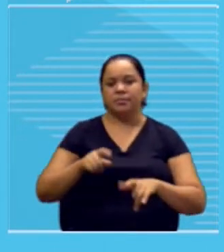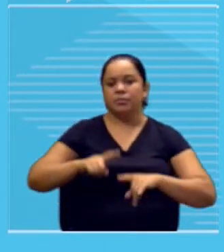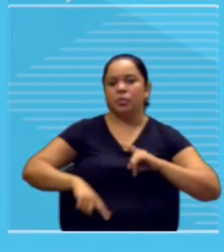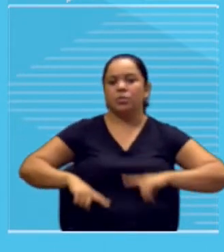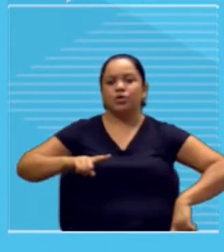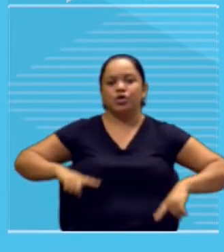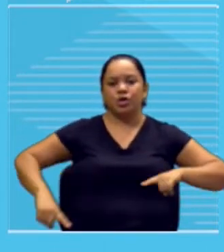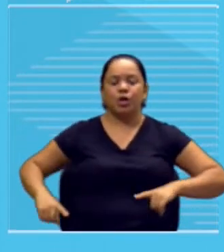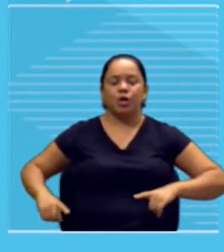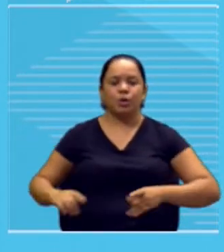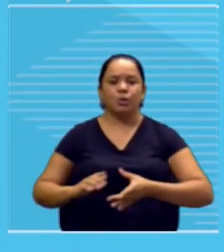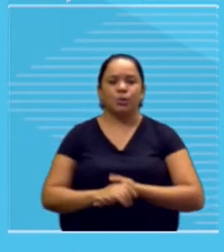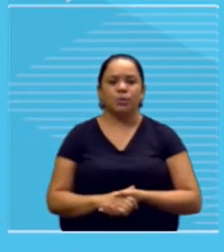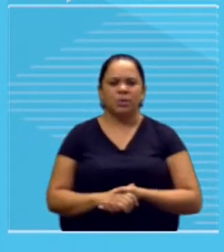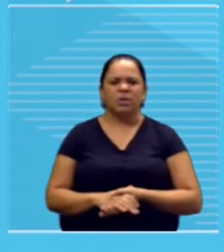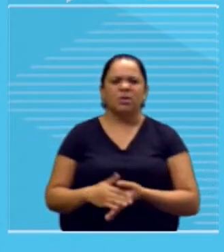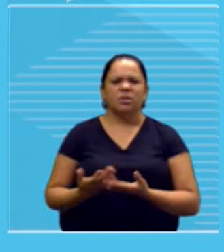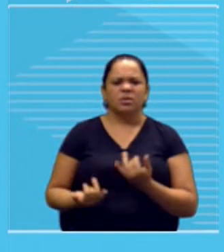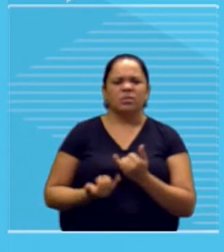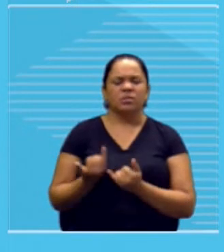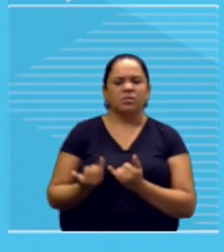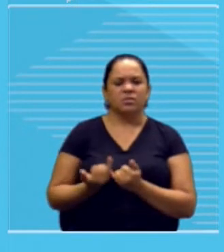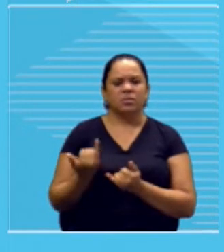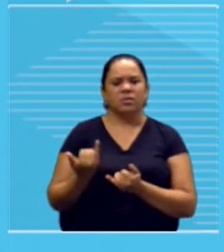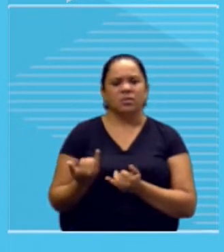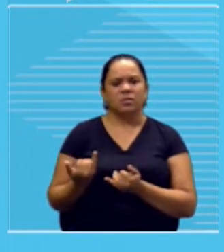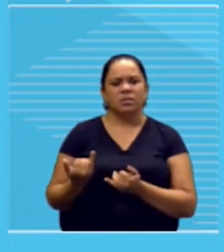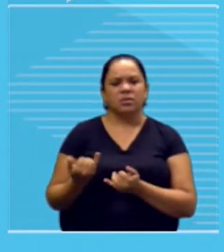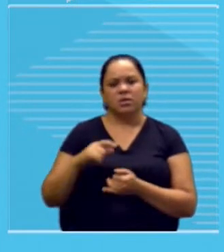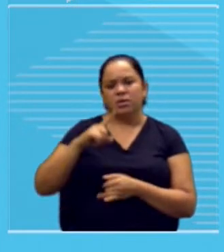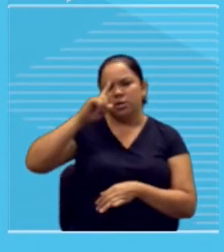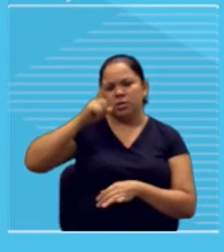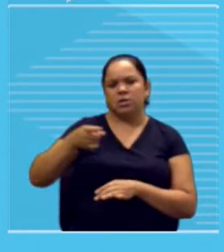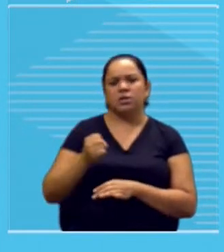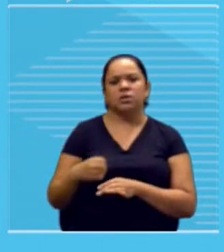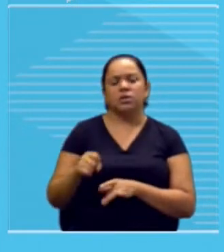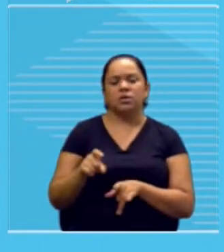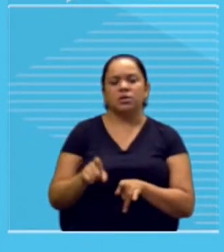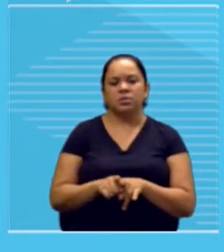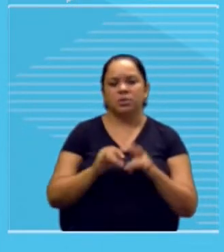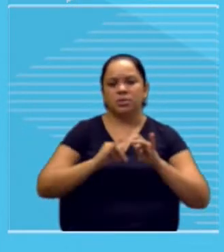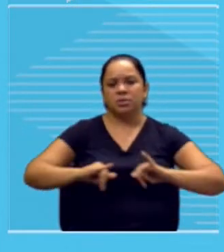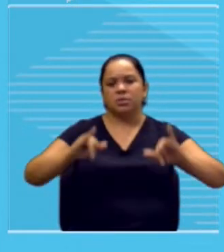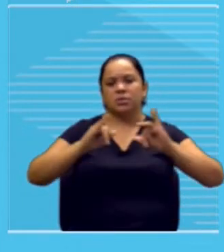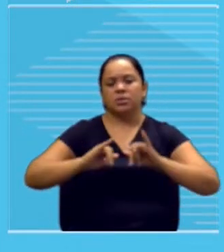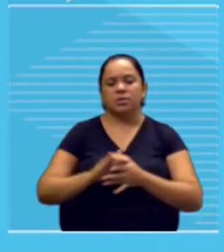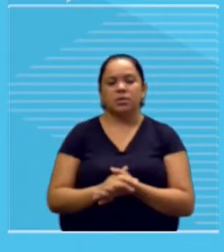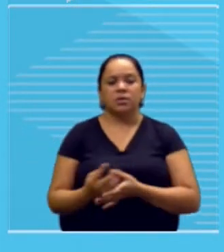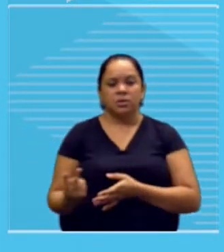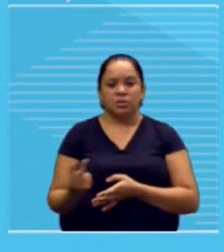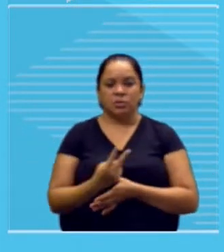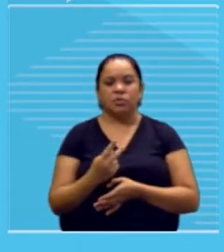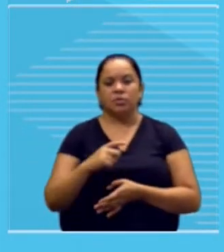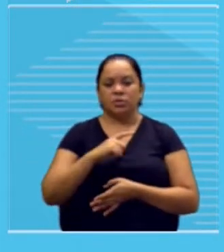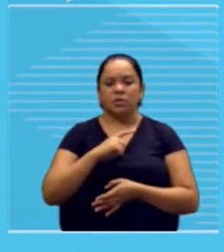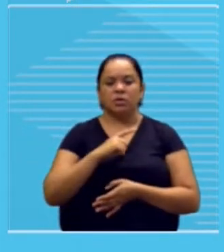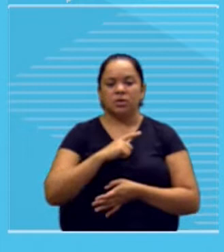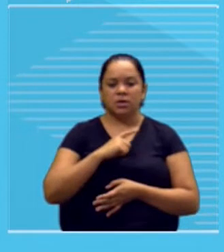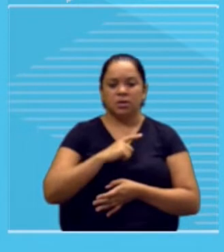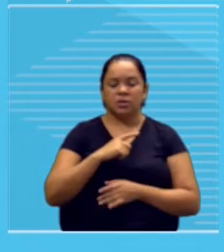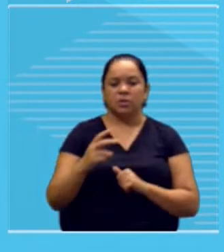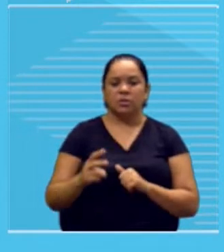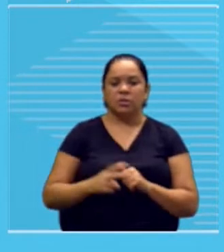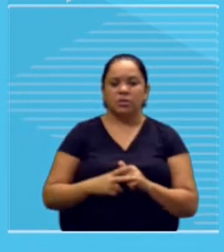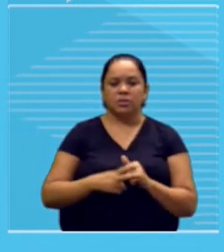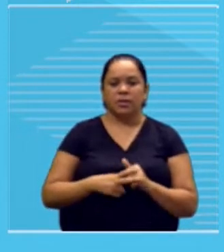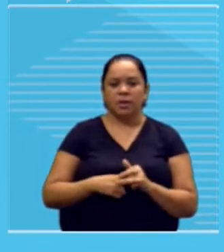semelhança entre a receita e a propaganda ambos costumam aparecer com verbos no imperativo amém a gente não olha só se